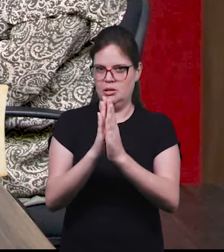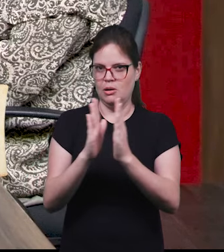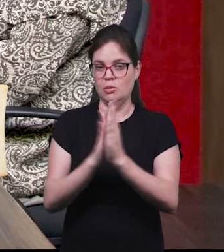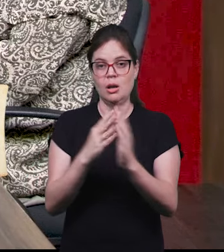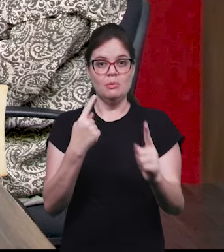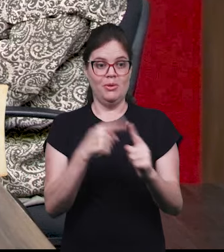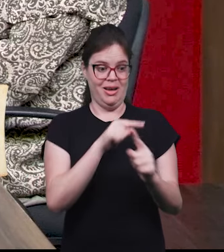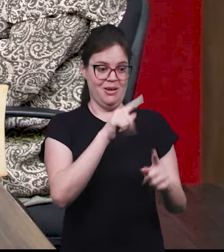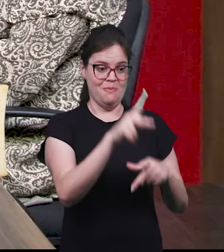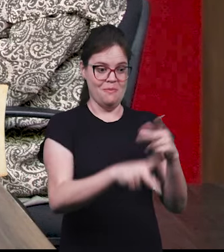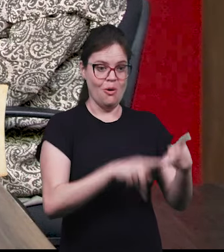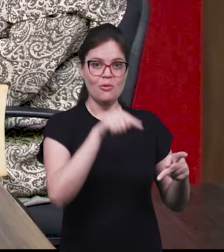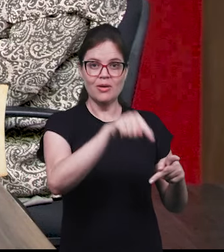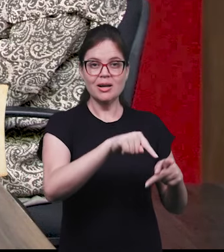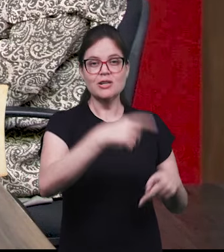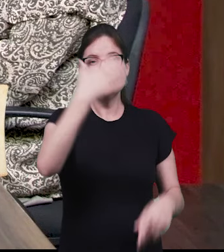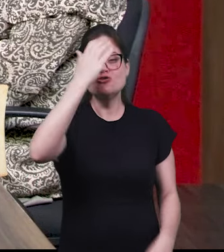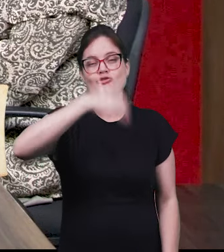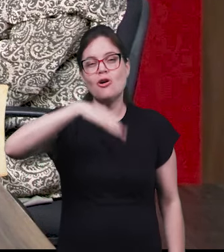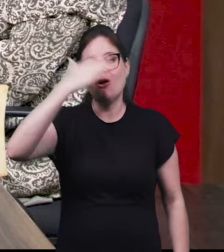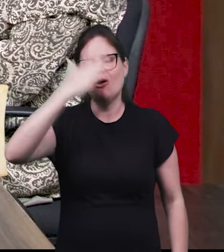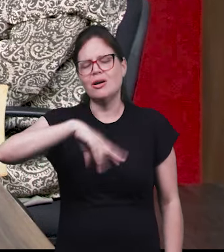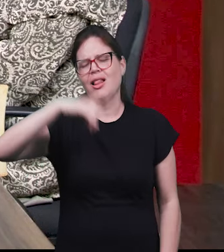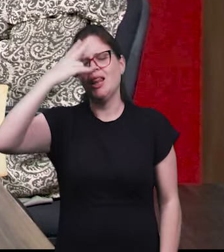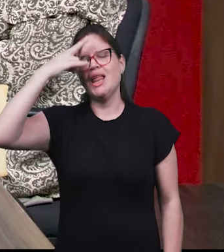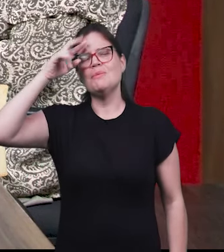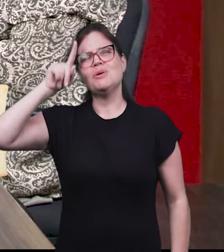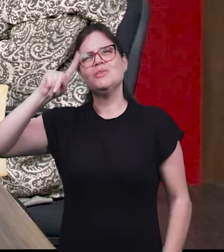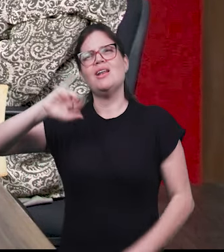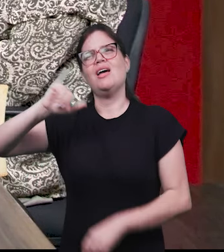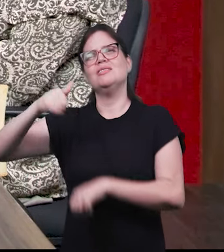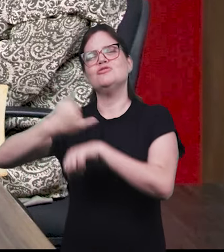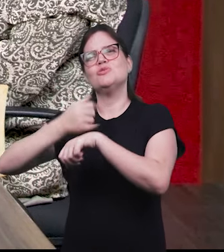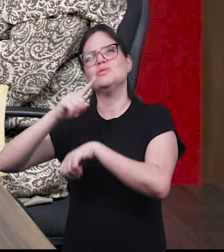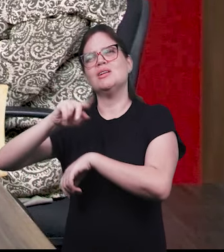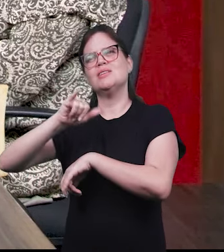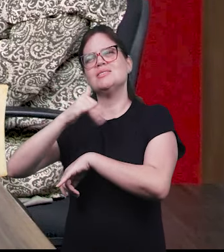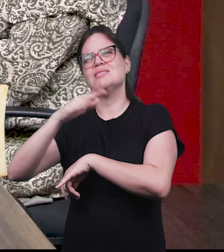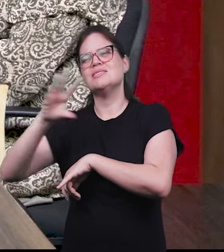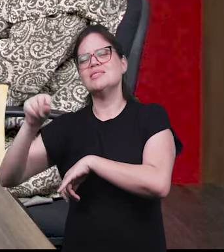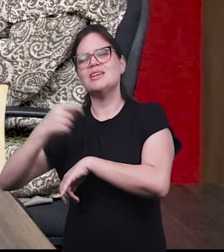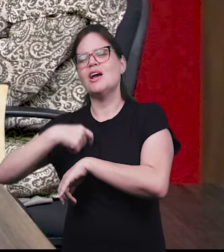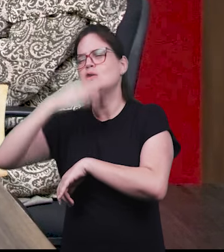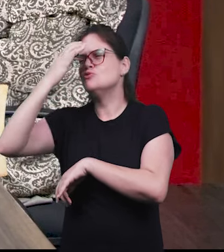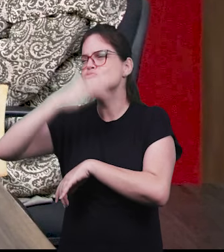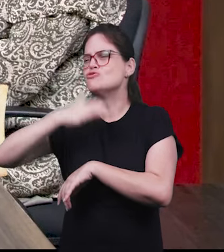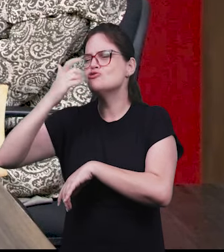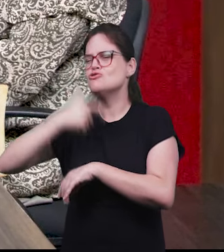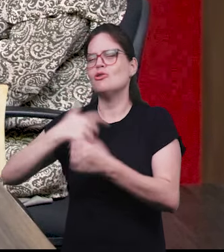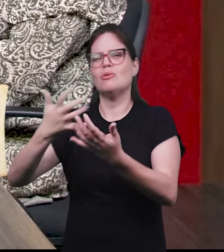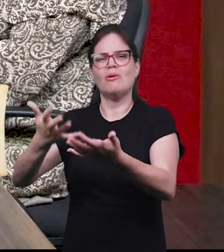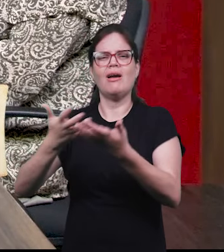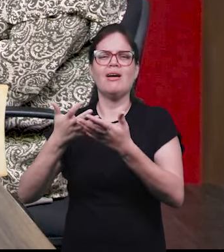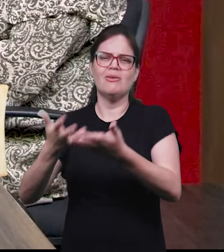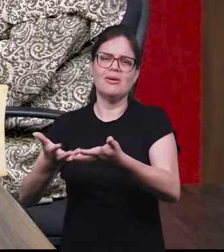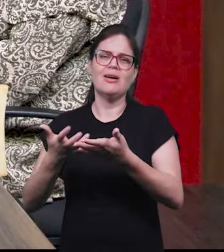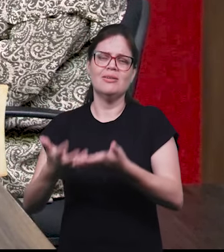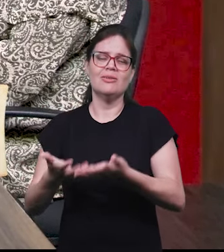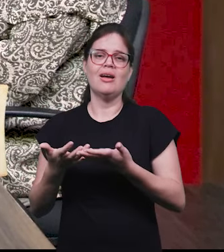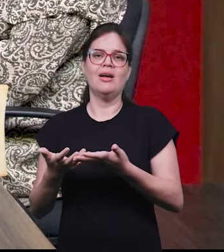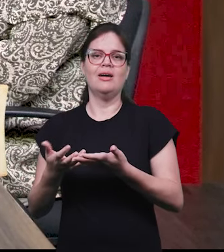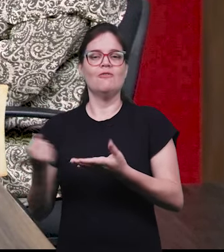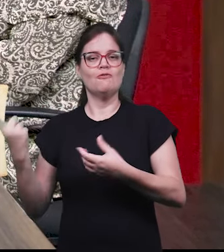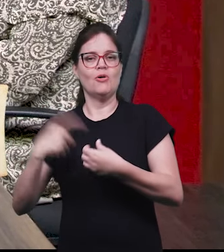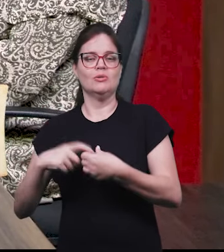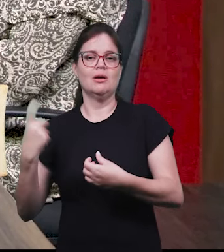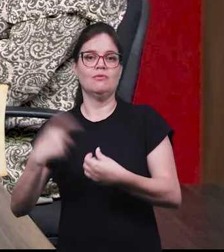pedindo uma súplica. Israel estava aqui chorando, falando, no Salmo 127 fala, choravam junto aos rios da Babilônia ali,